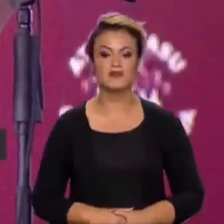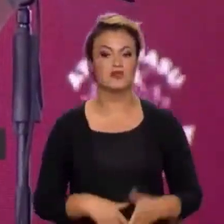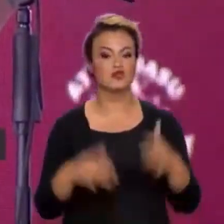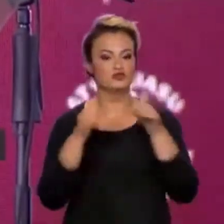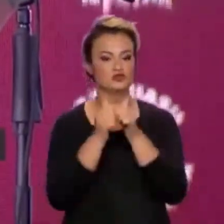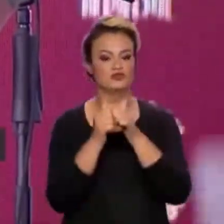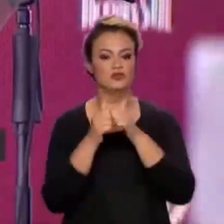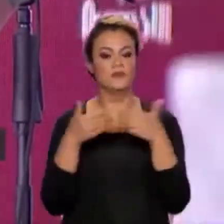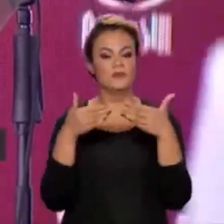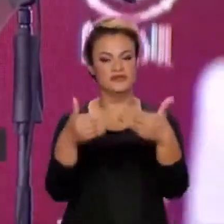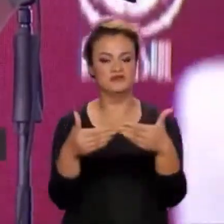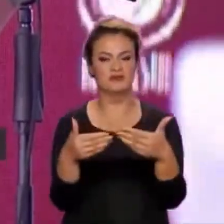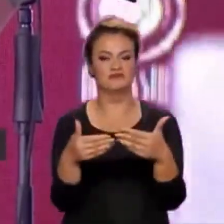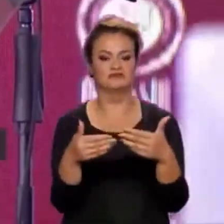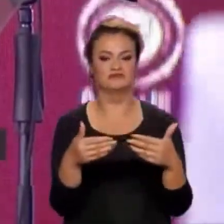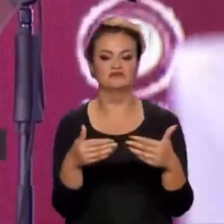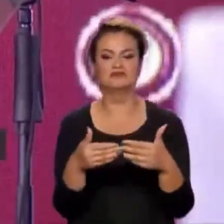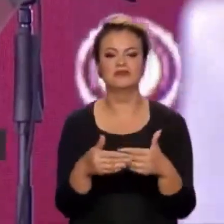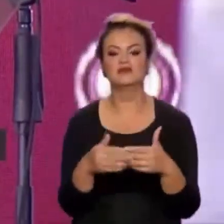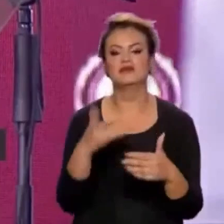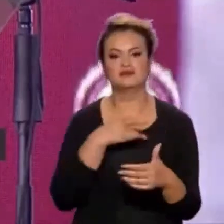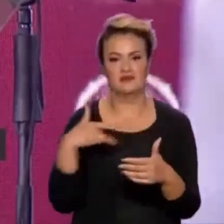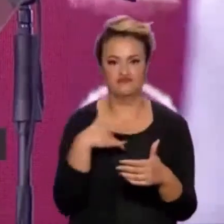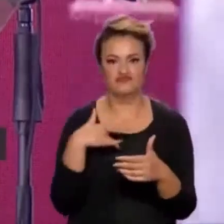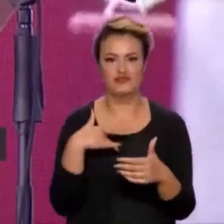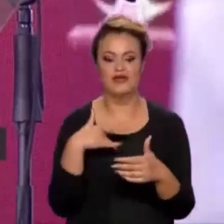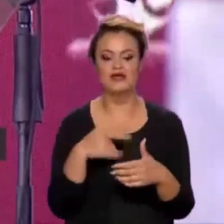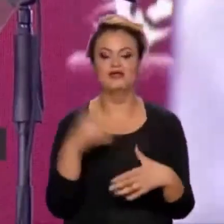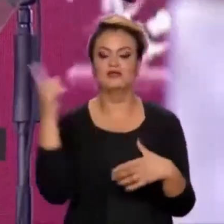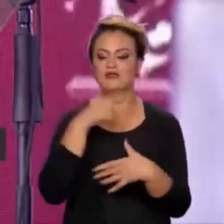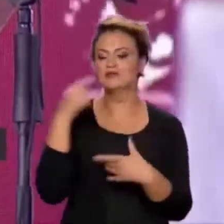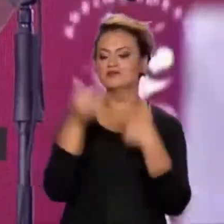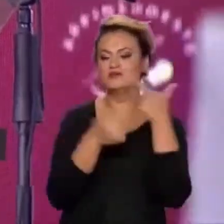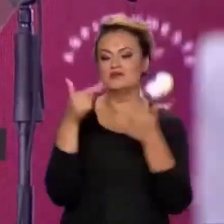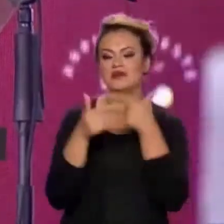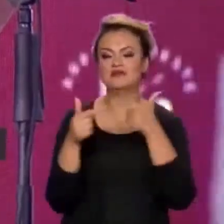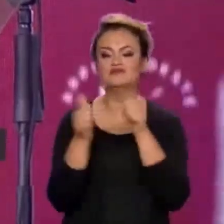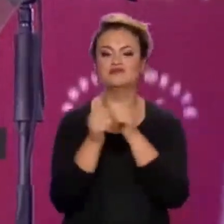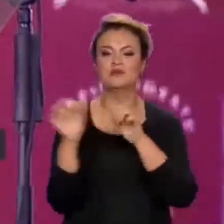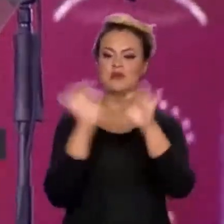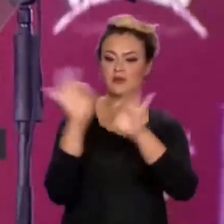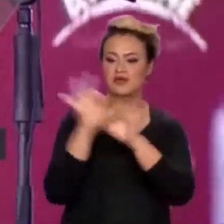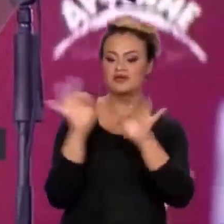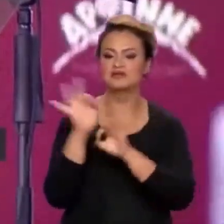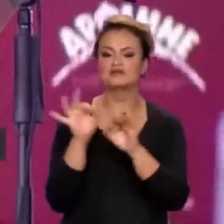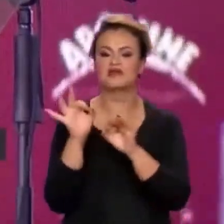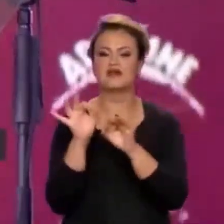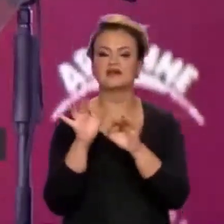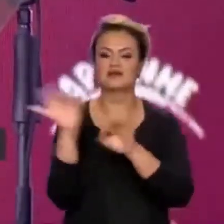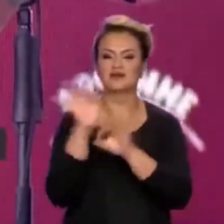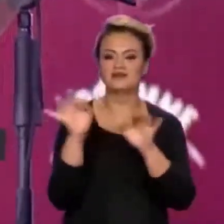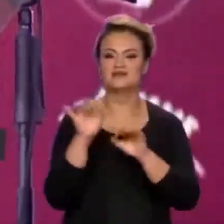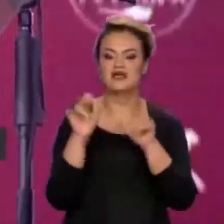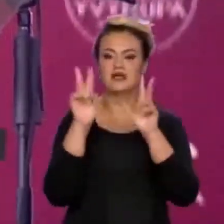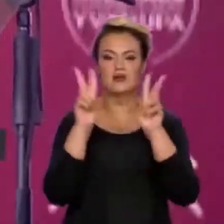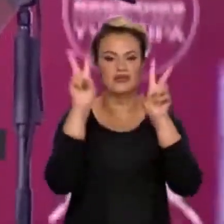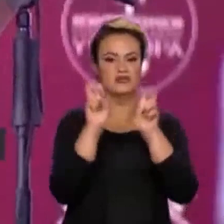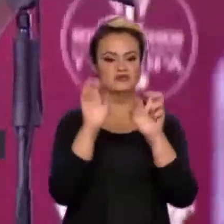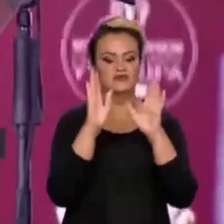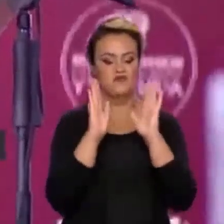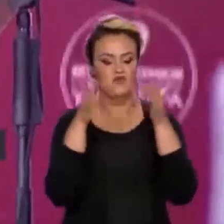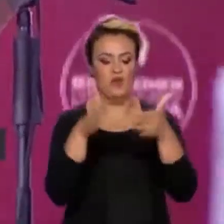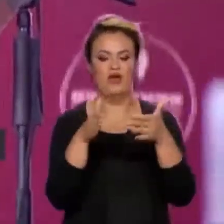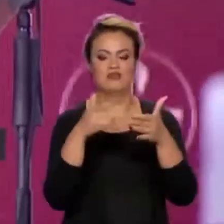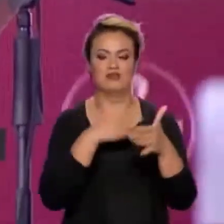Junto com o Ministério da Saúde, estamos trabalhando no restabelecimento da atenção à saúde do